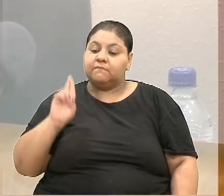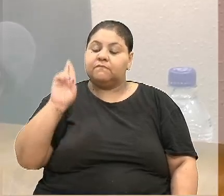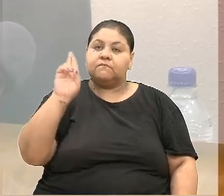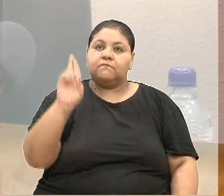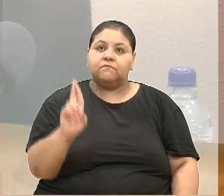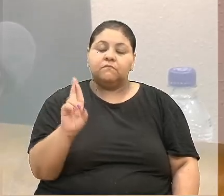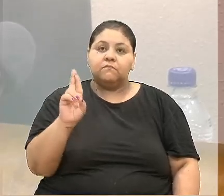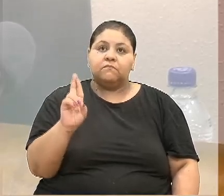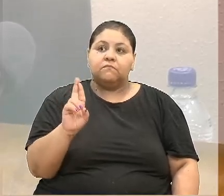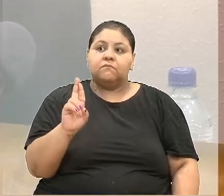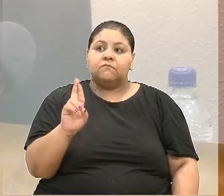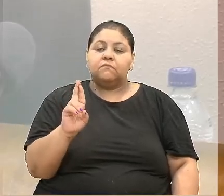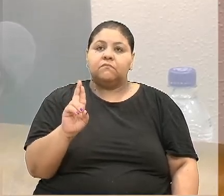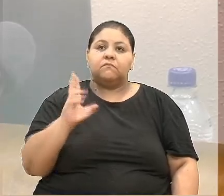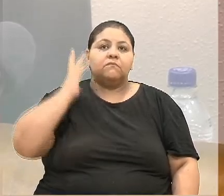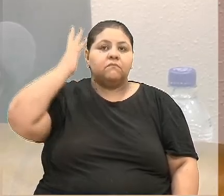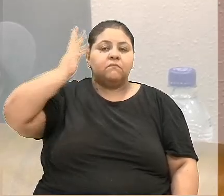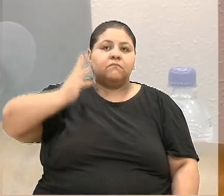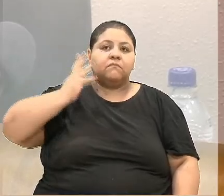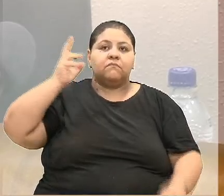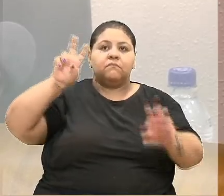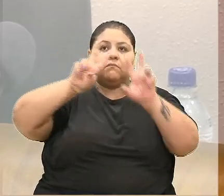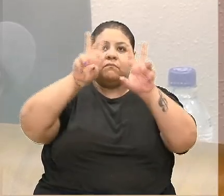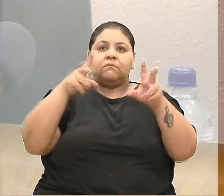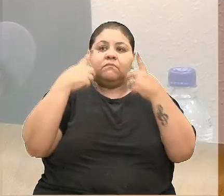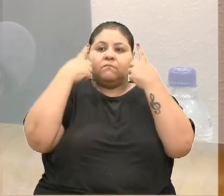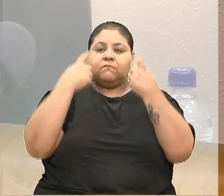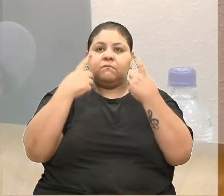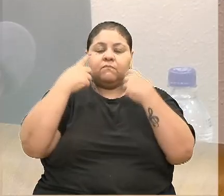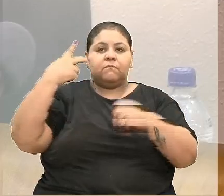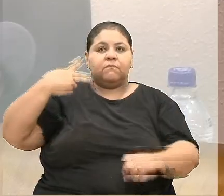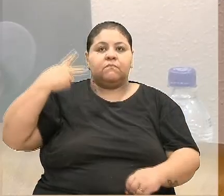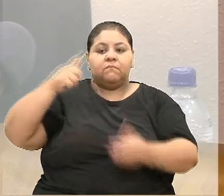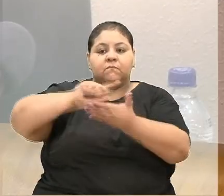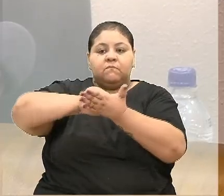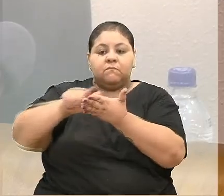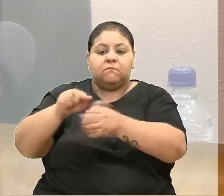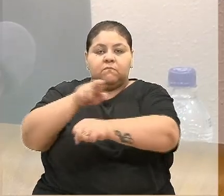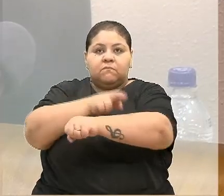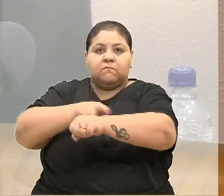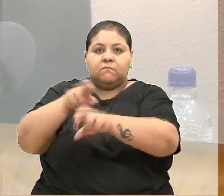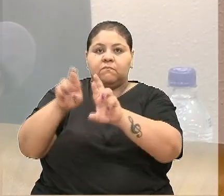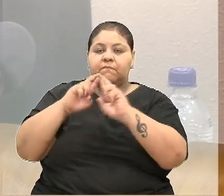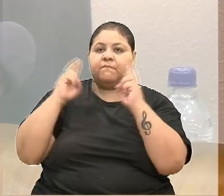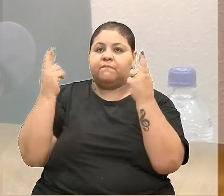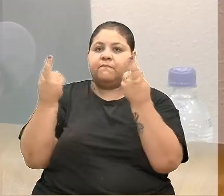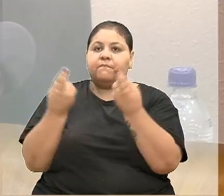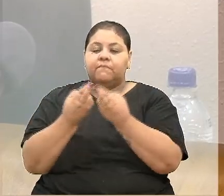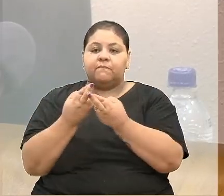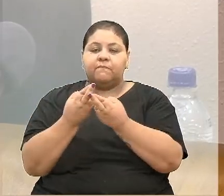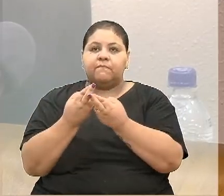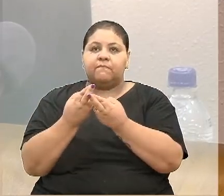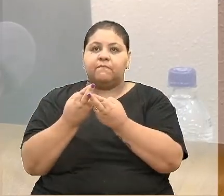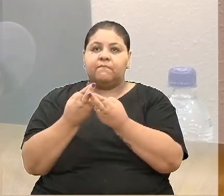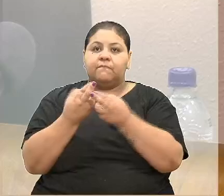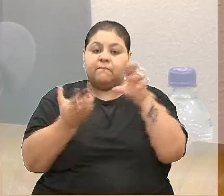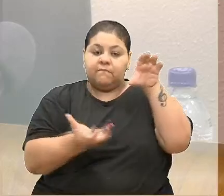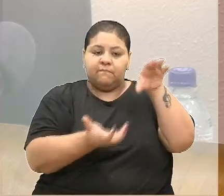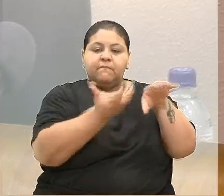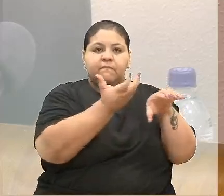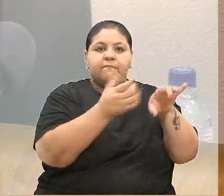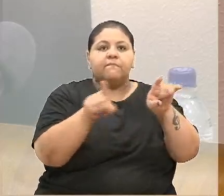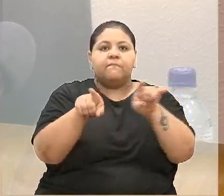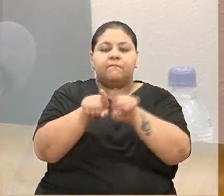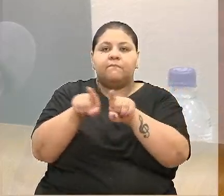representação no seminário sobre violência política de gênero e raça e reuniões com deputados federais em Brasília.